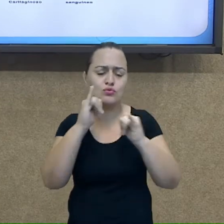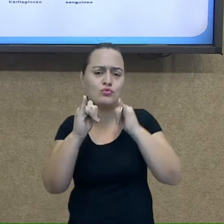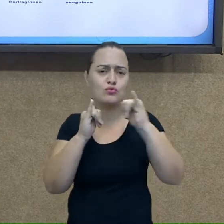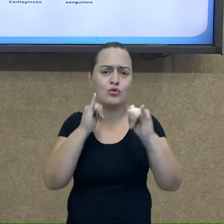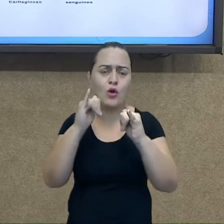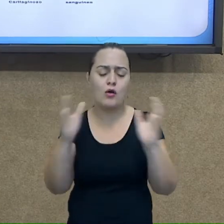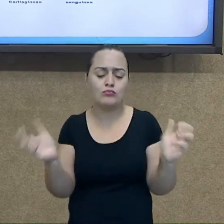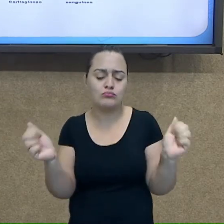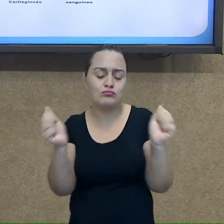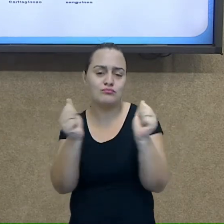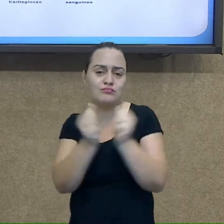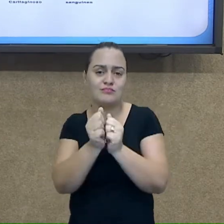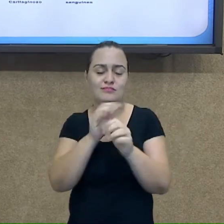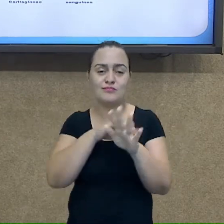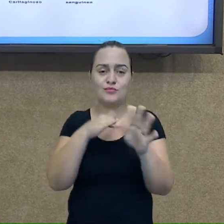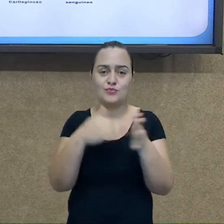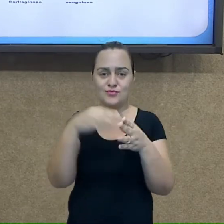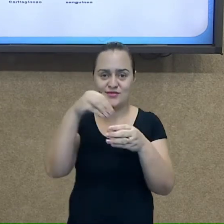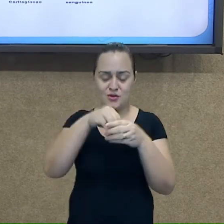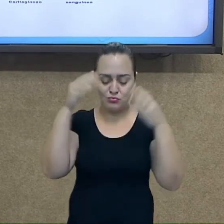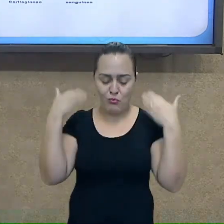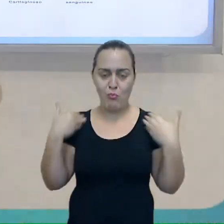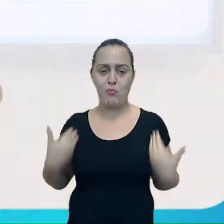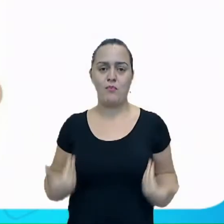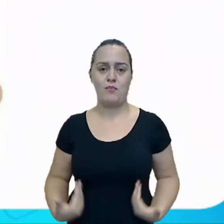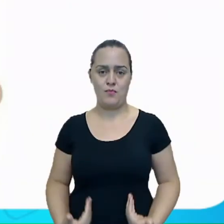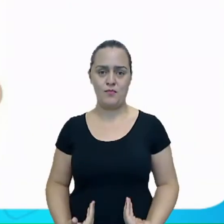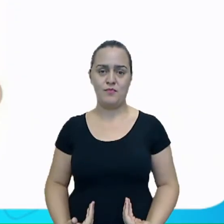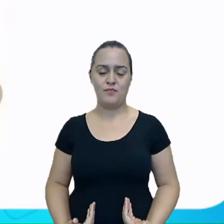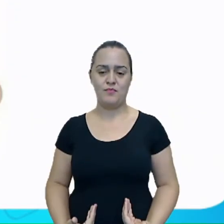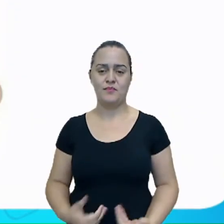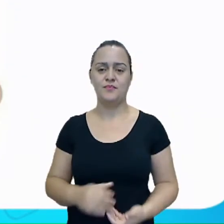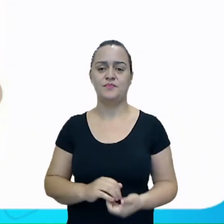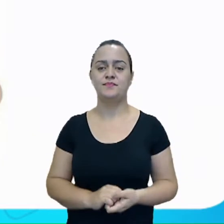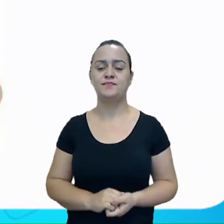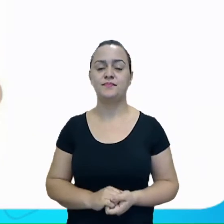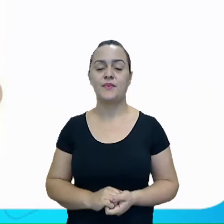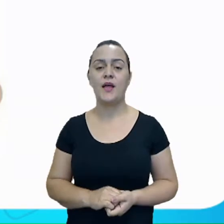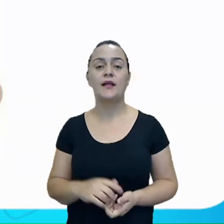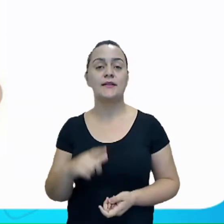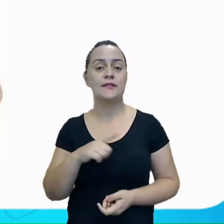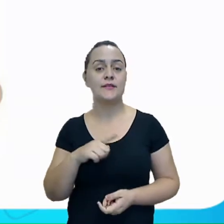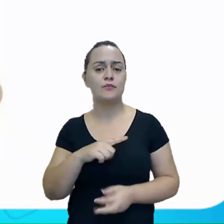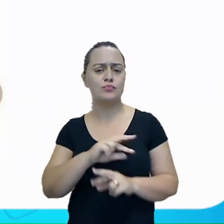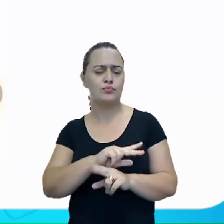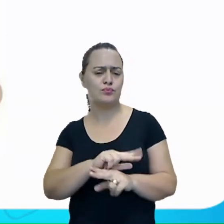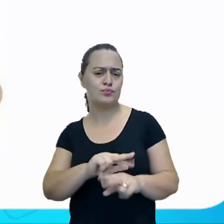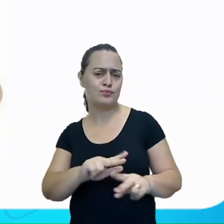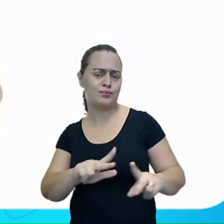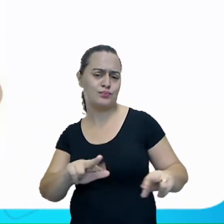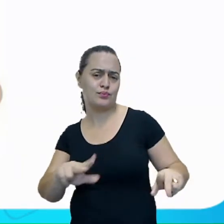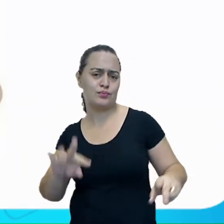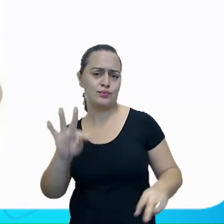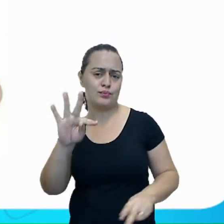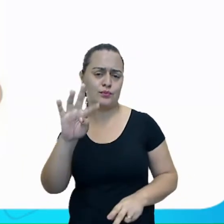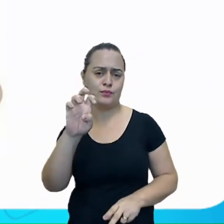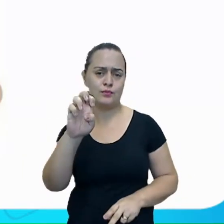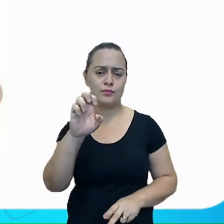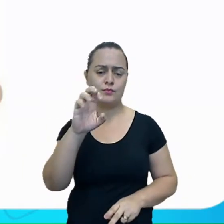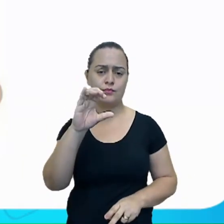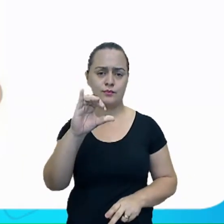constituir o tecido nervoso. Aqui, nós temos uma série de tecidos que formam um